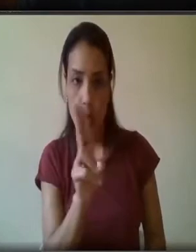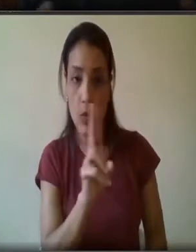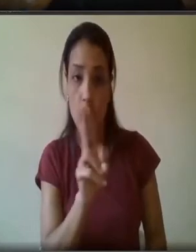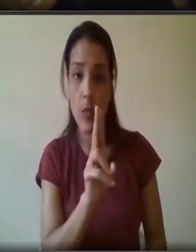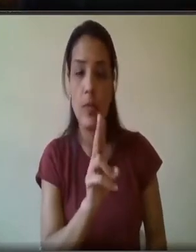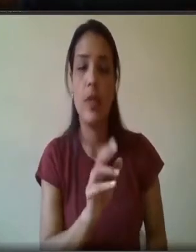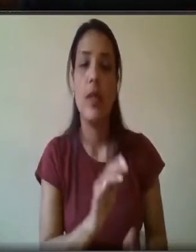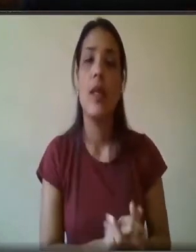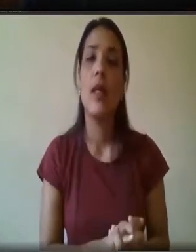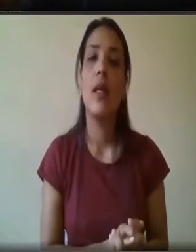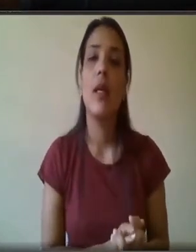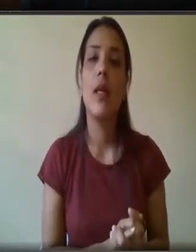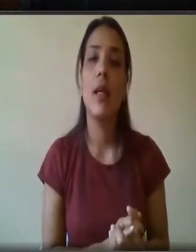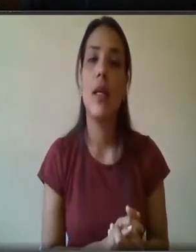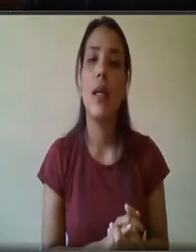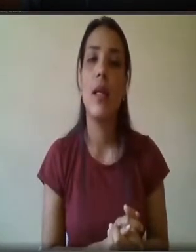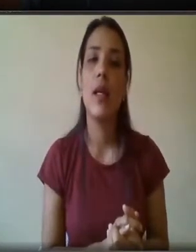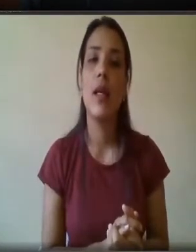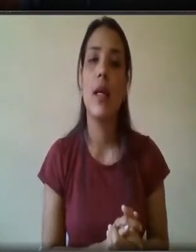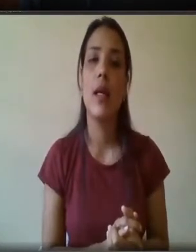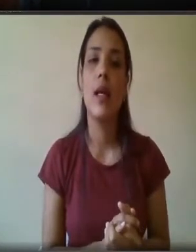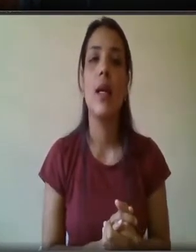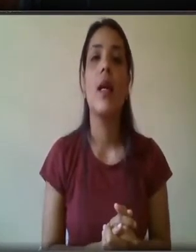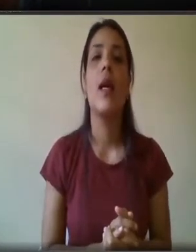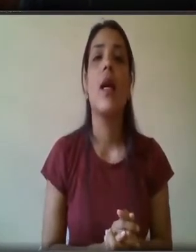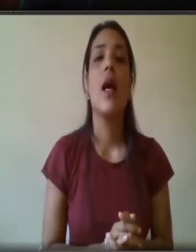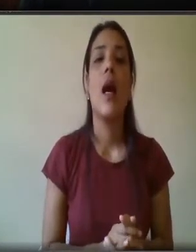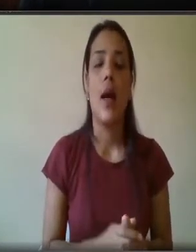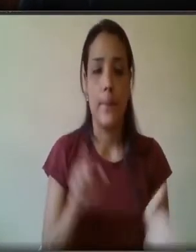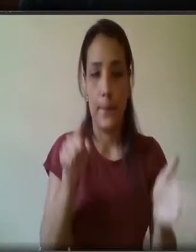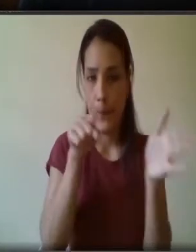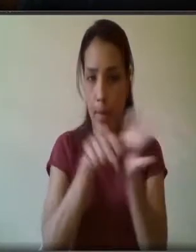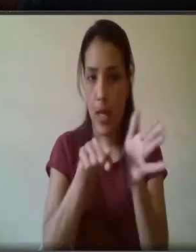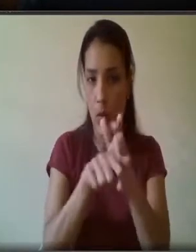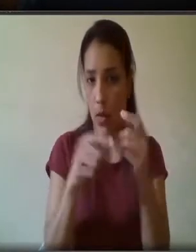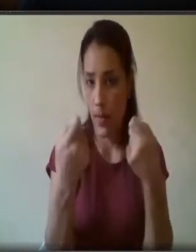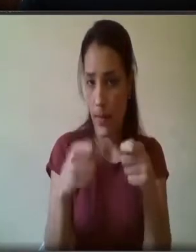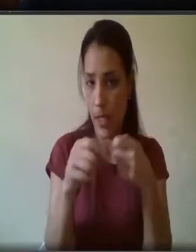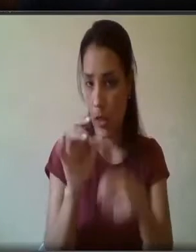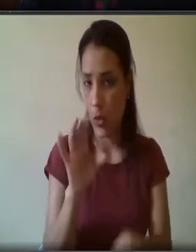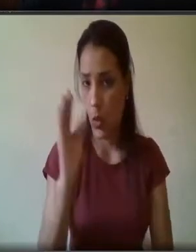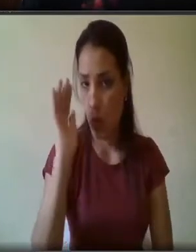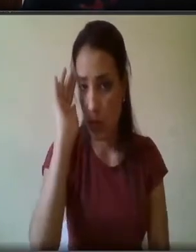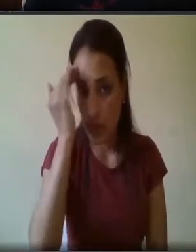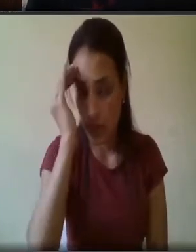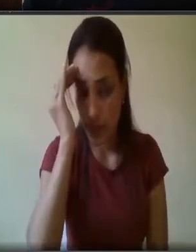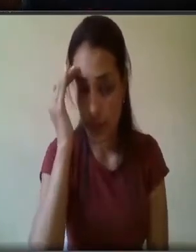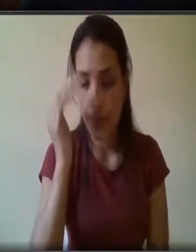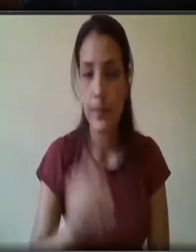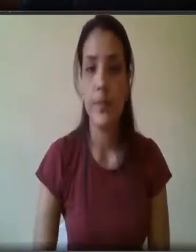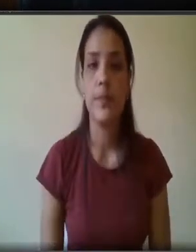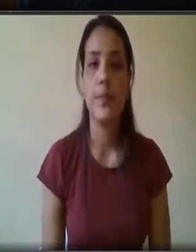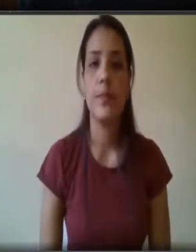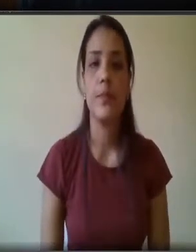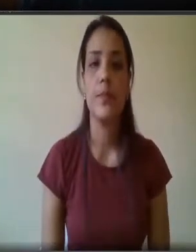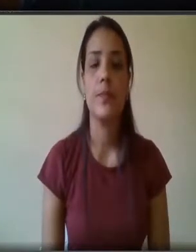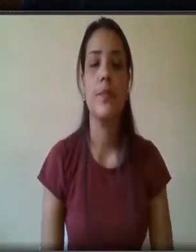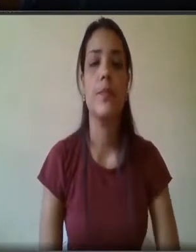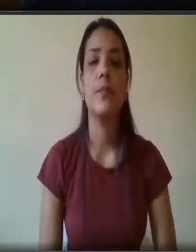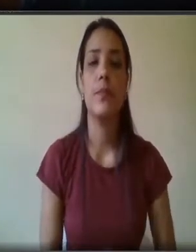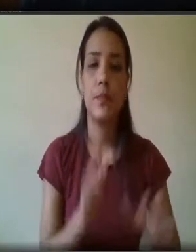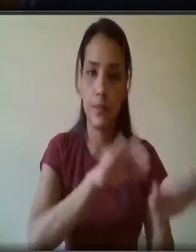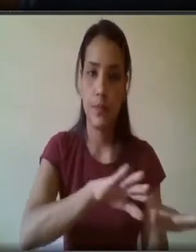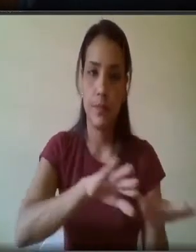ela é pura interpretação, tá? Mas aí vocês vão ver. Bom, saímos um pouco